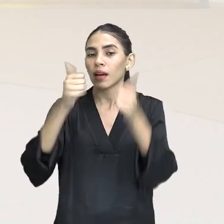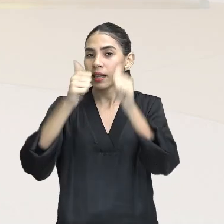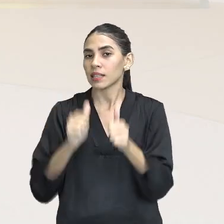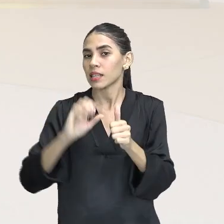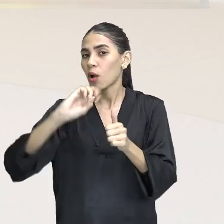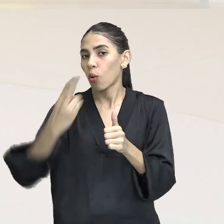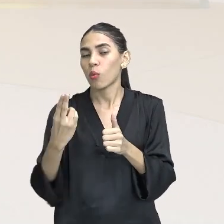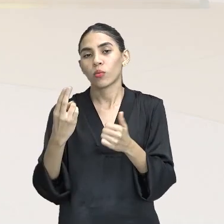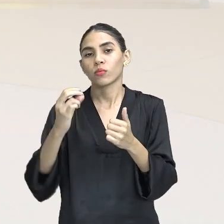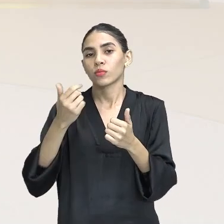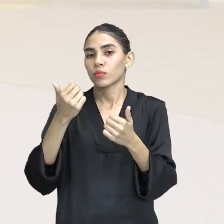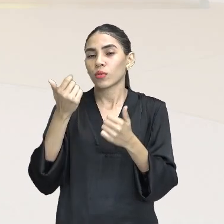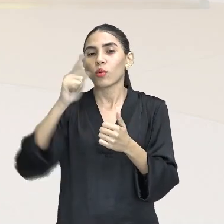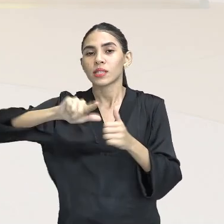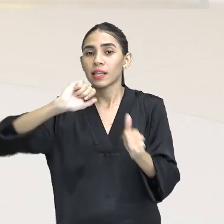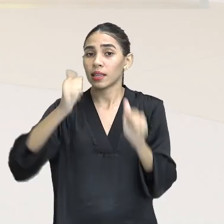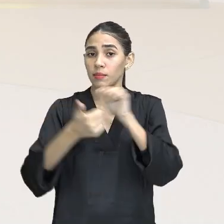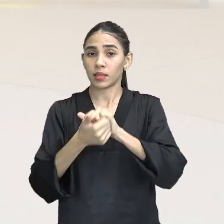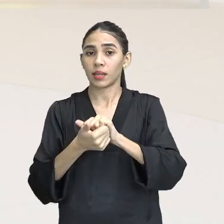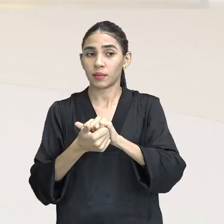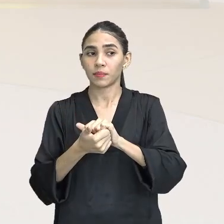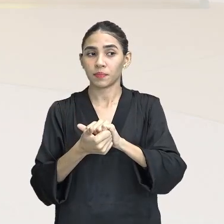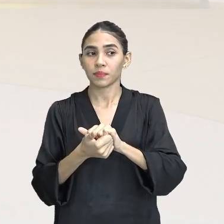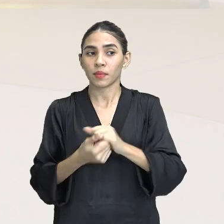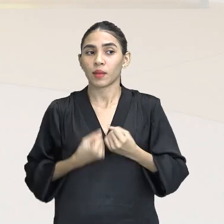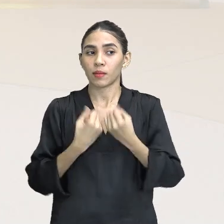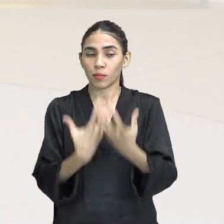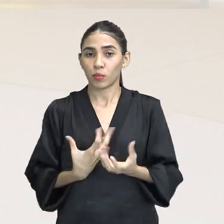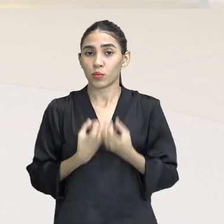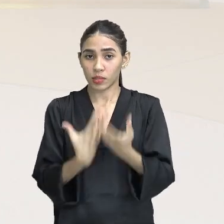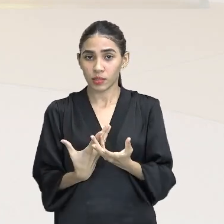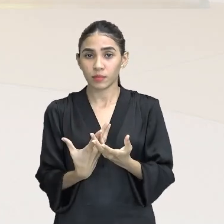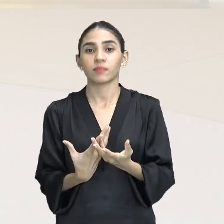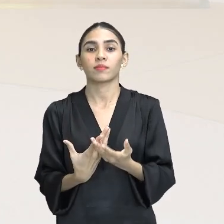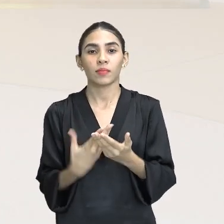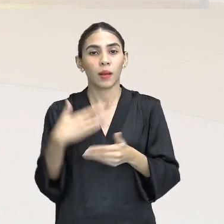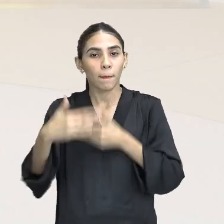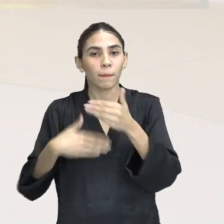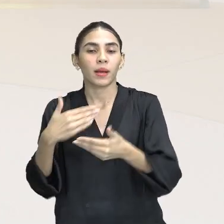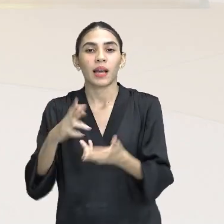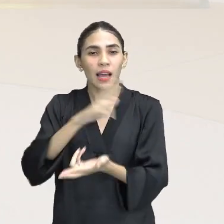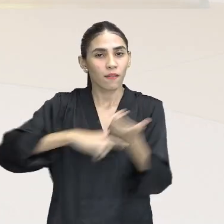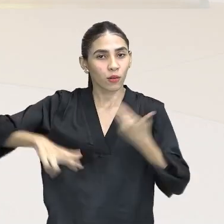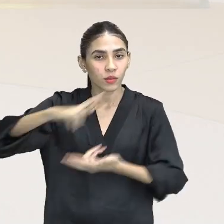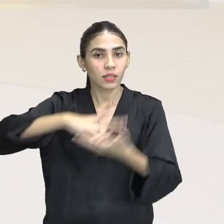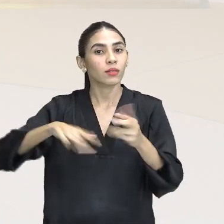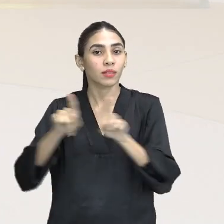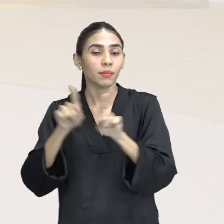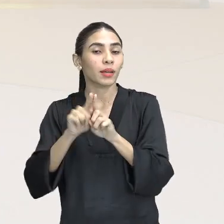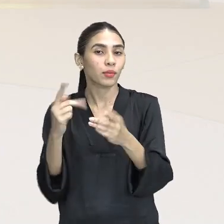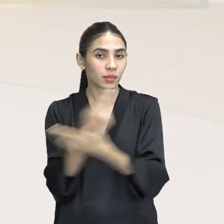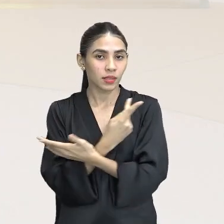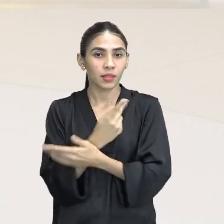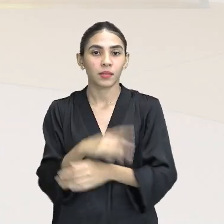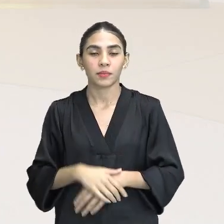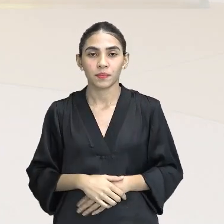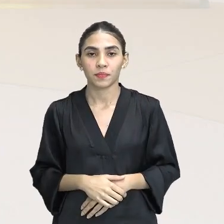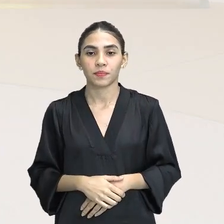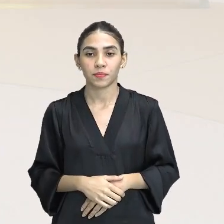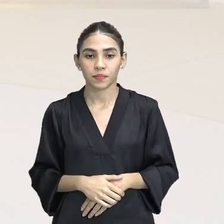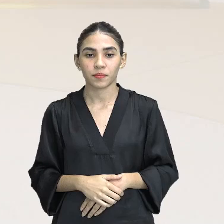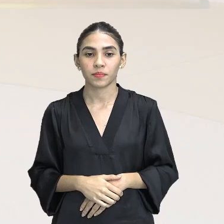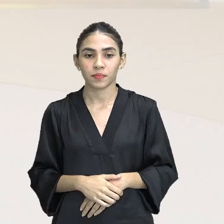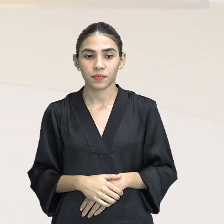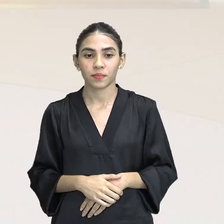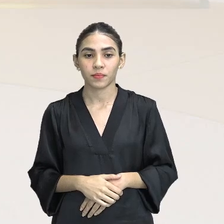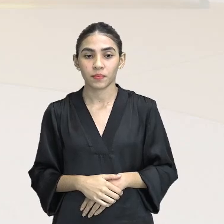gente... Exatamente, ao longo da história, como você disse muito bem, né? Muitas revoluções aconteceram aí, não é isso, professora? Isso.